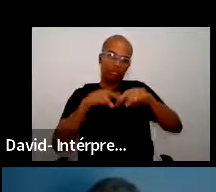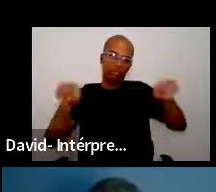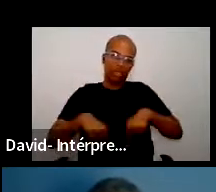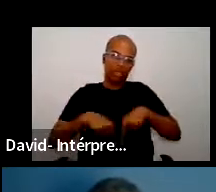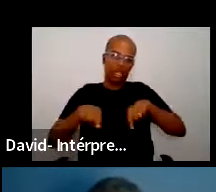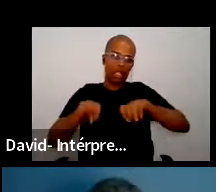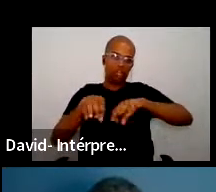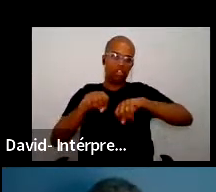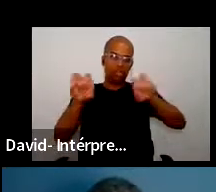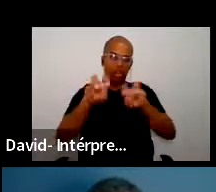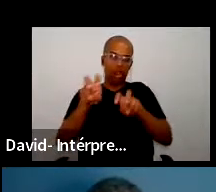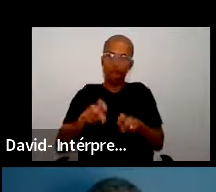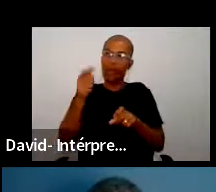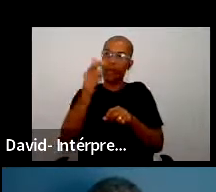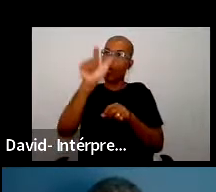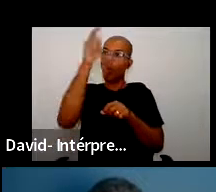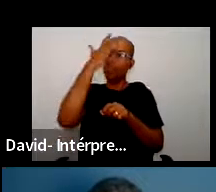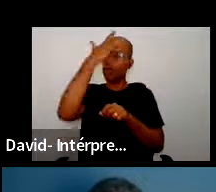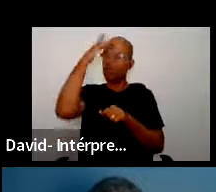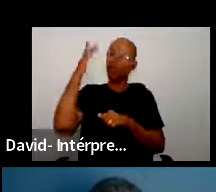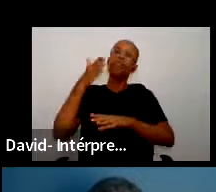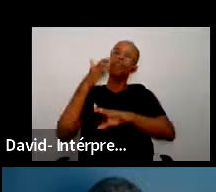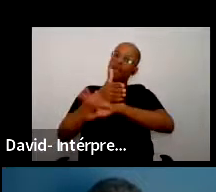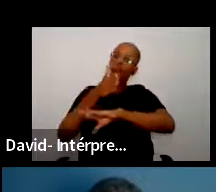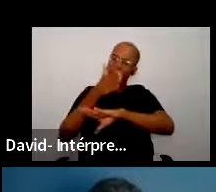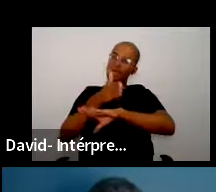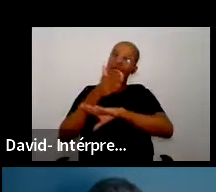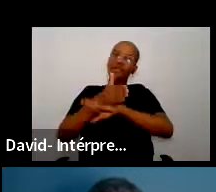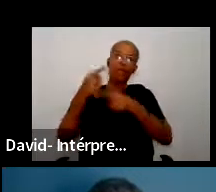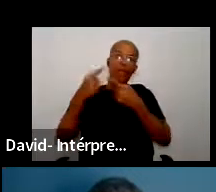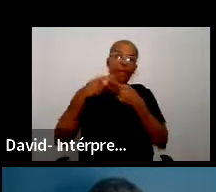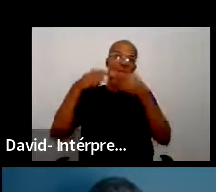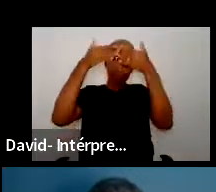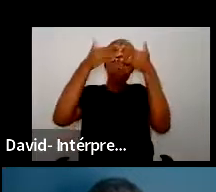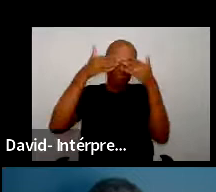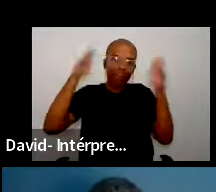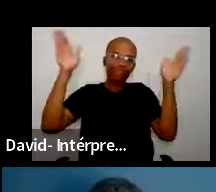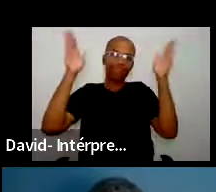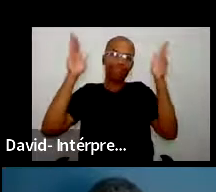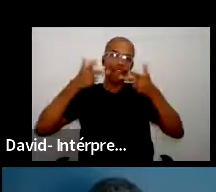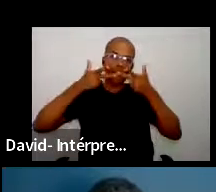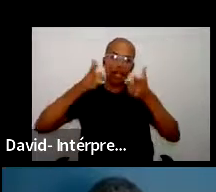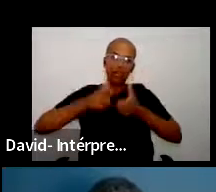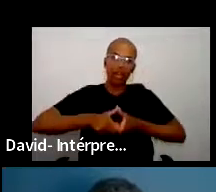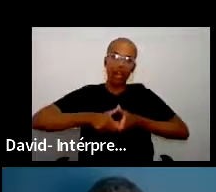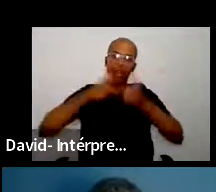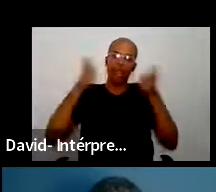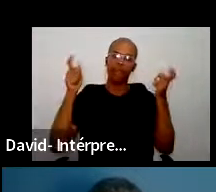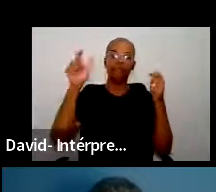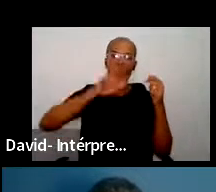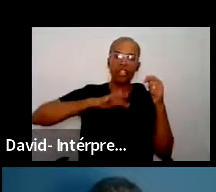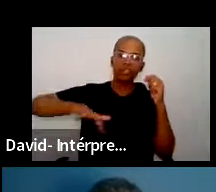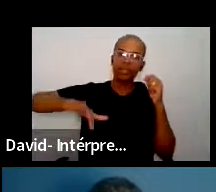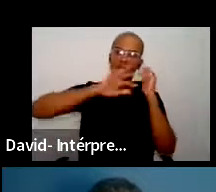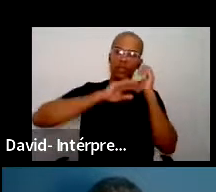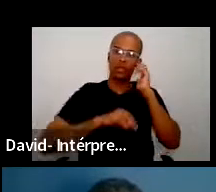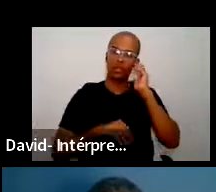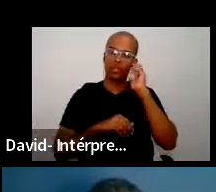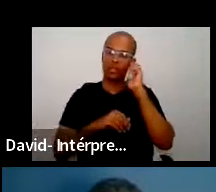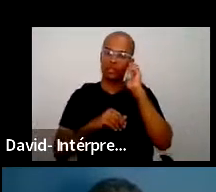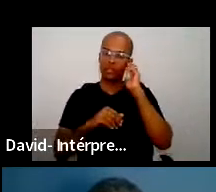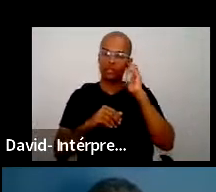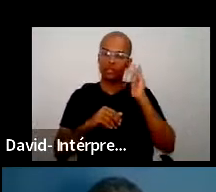numa discussão, para expandir a fala das pessoas, quer dizer, então eu acho